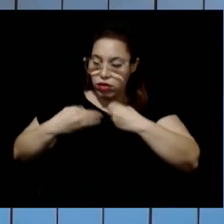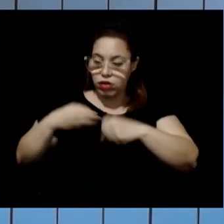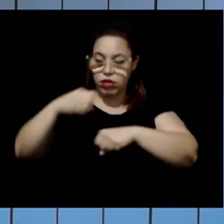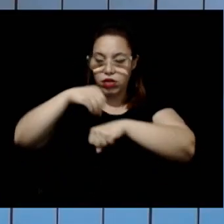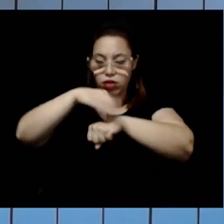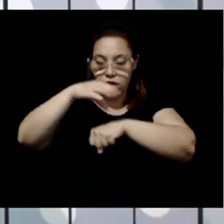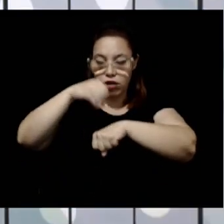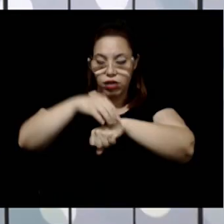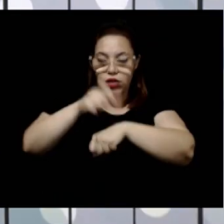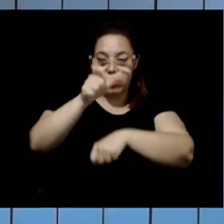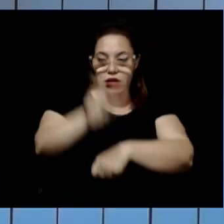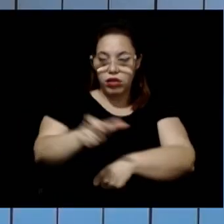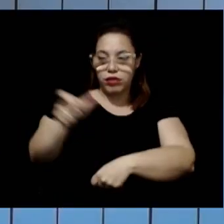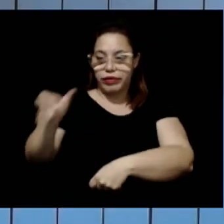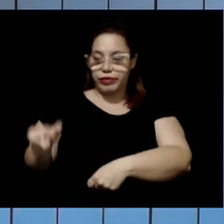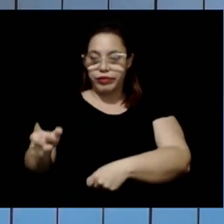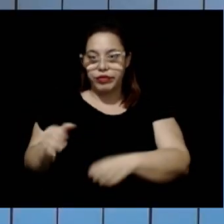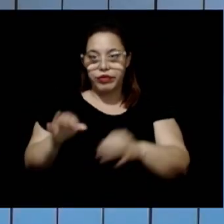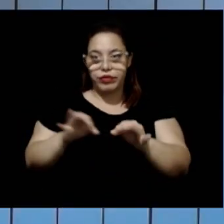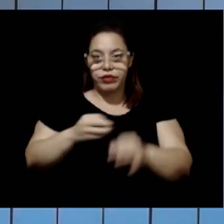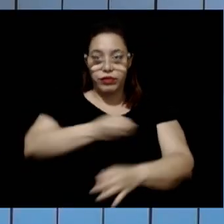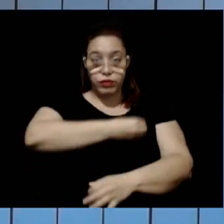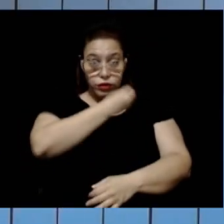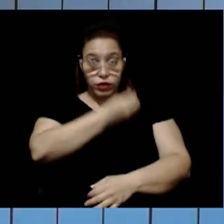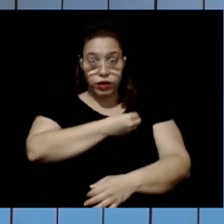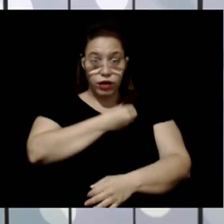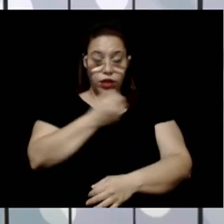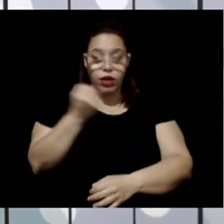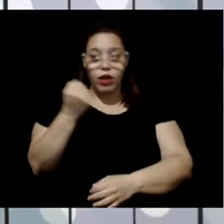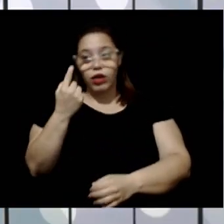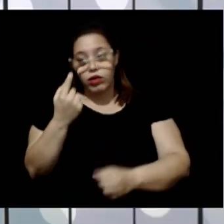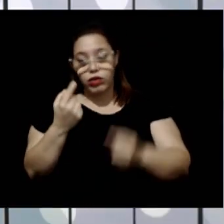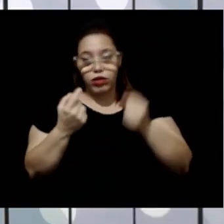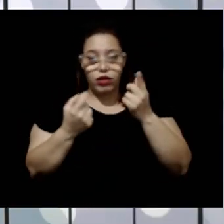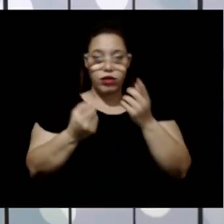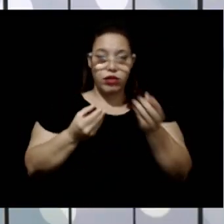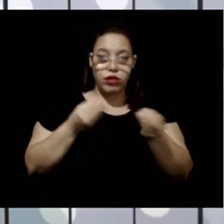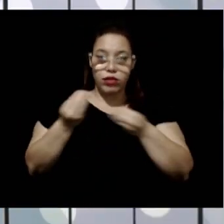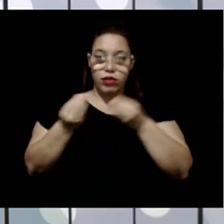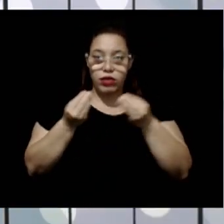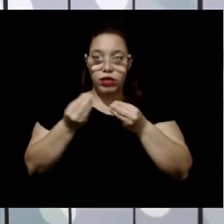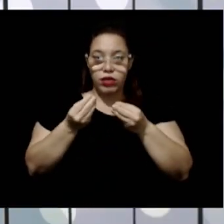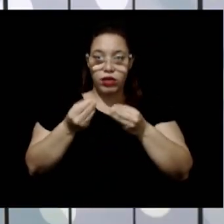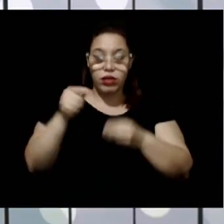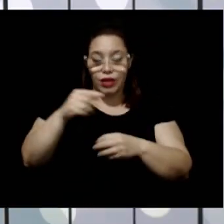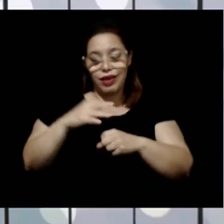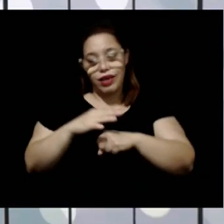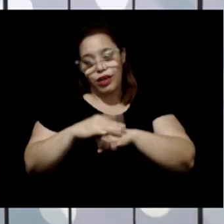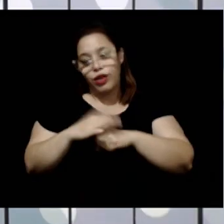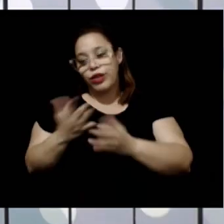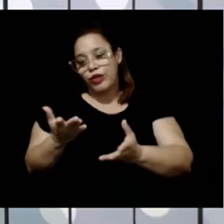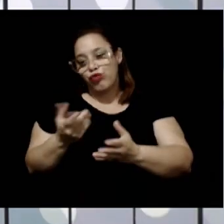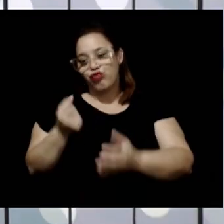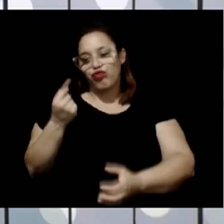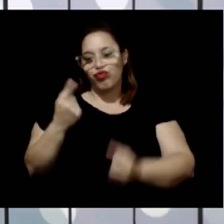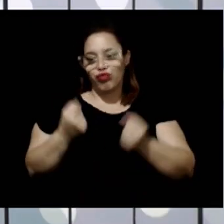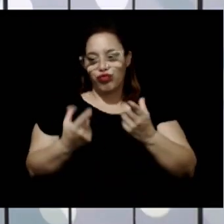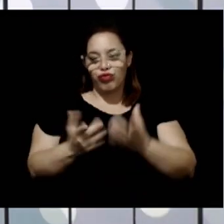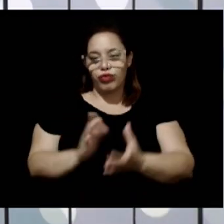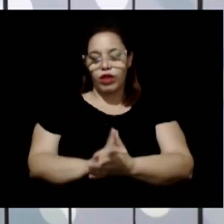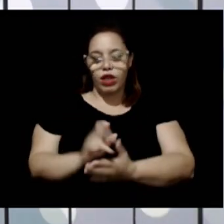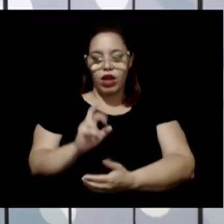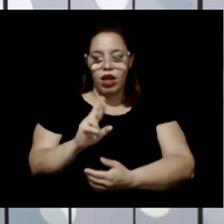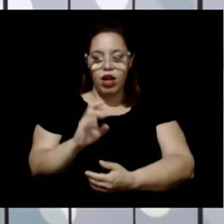que estão, né, vivendo algum tipo de estão vivendo nessa condição, né, com algum tipo de doença reumática. O